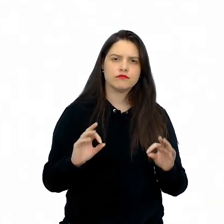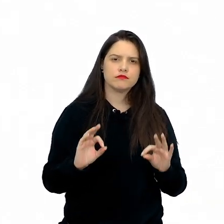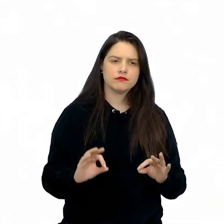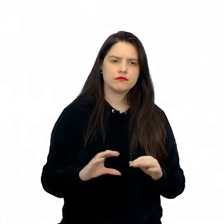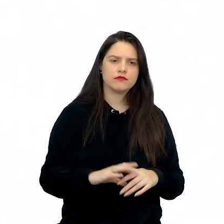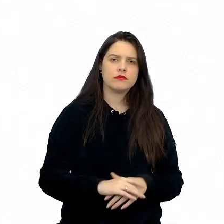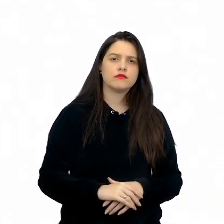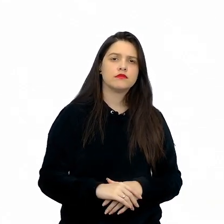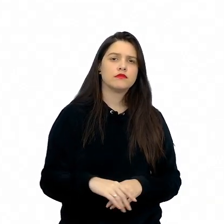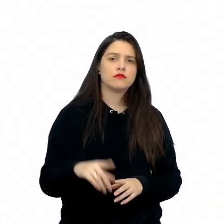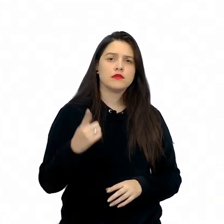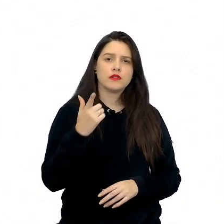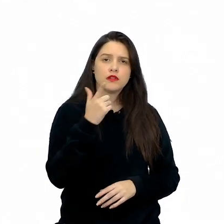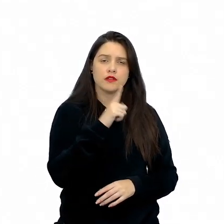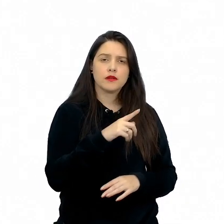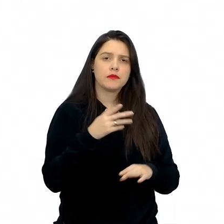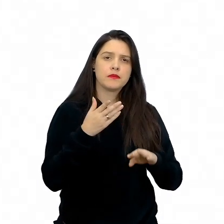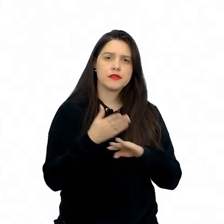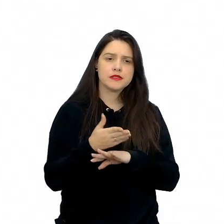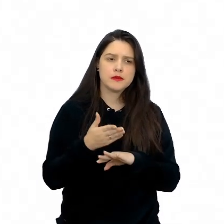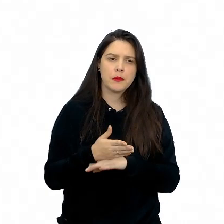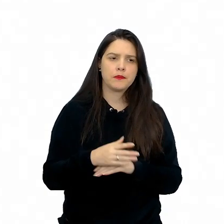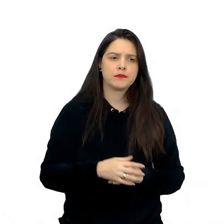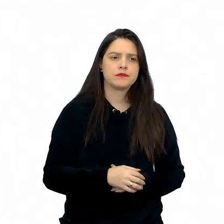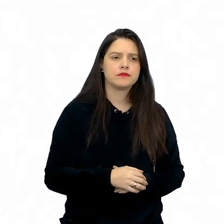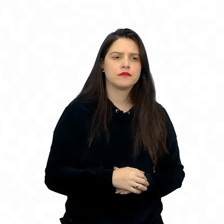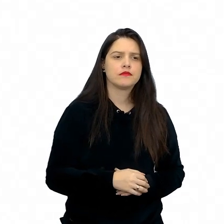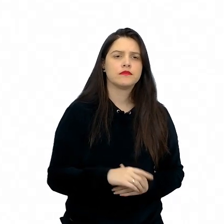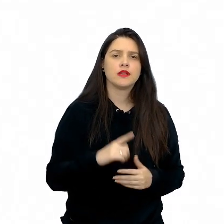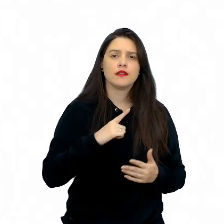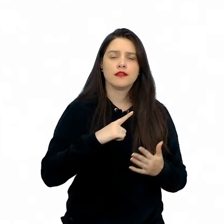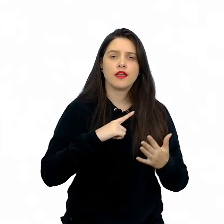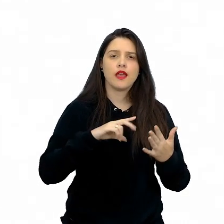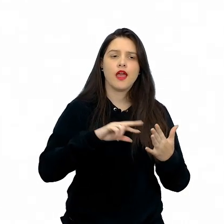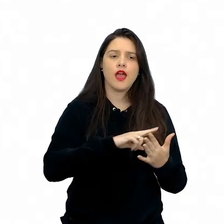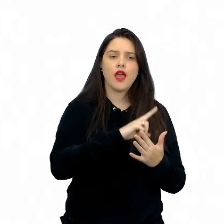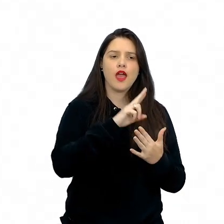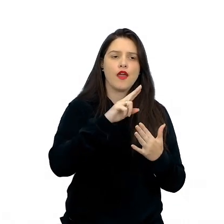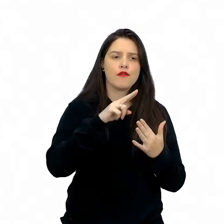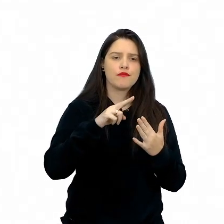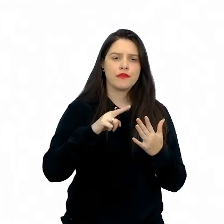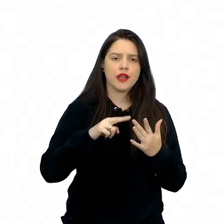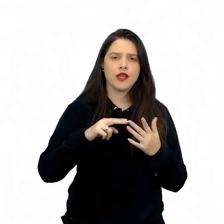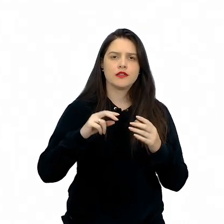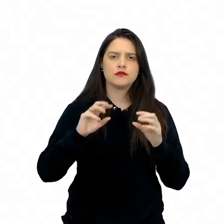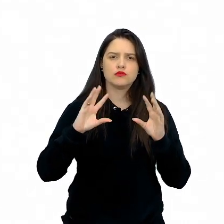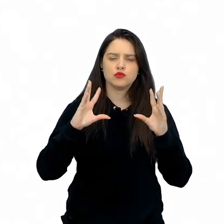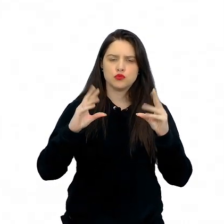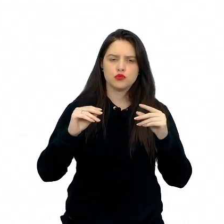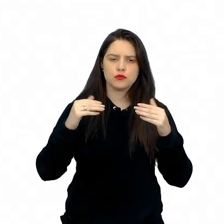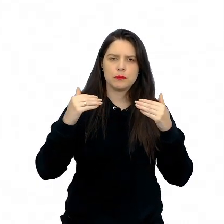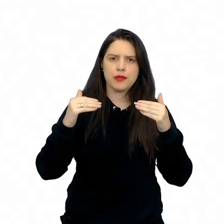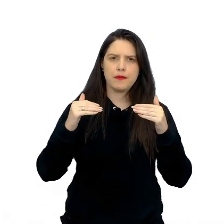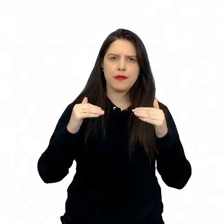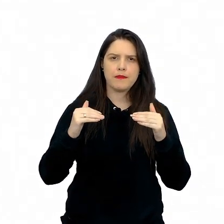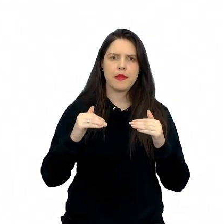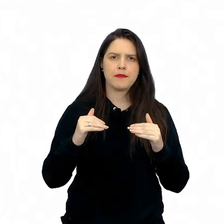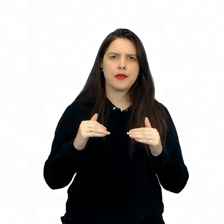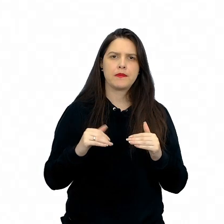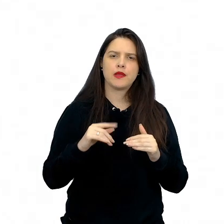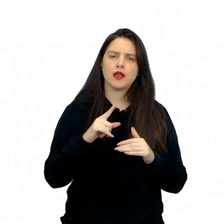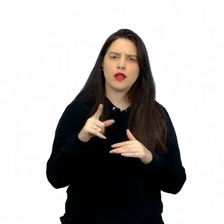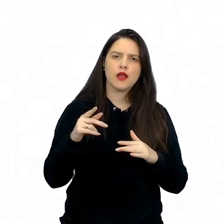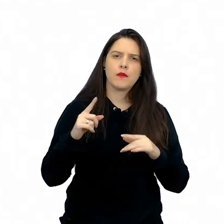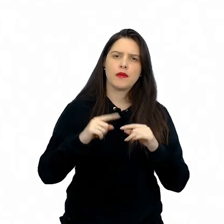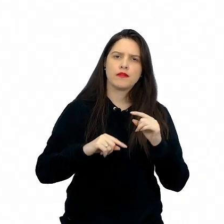você entrar aí e participar. As referências, gente, olha quanto estudo é feito para que